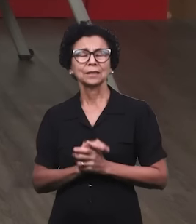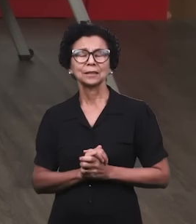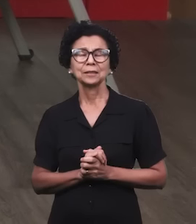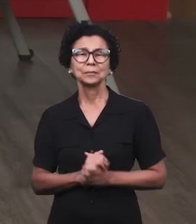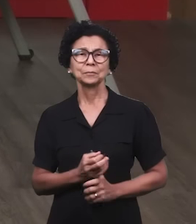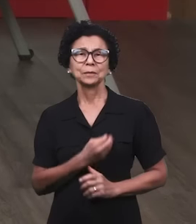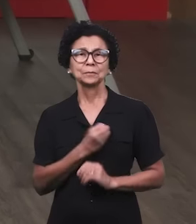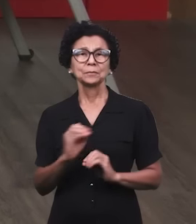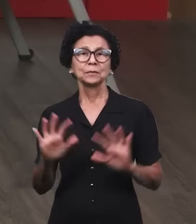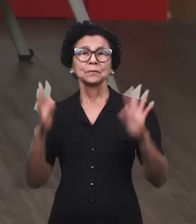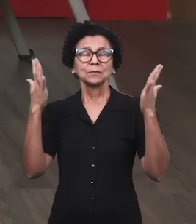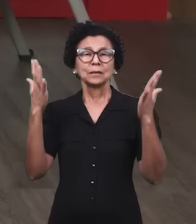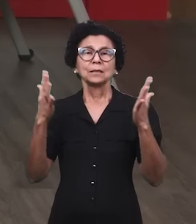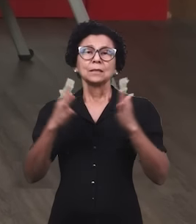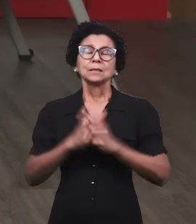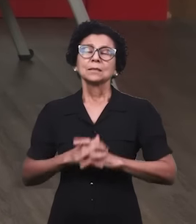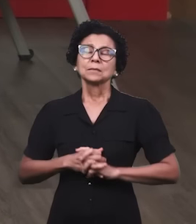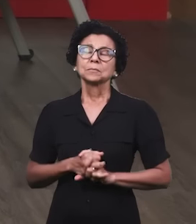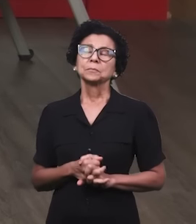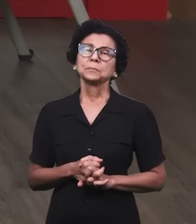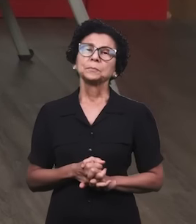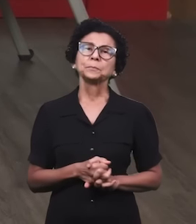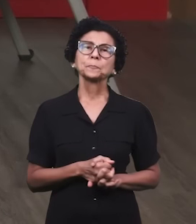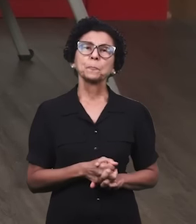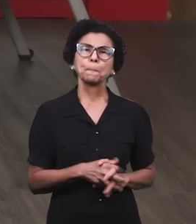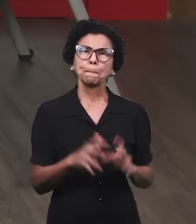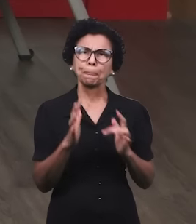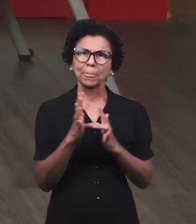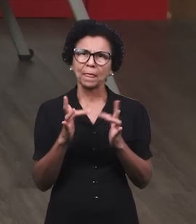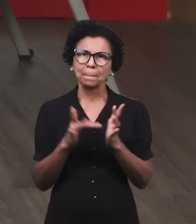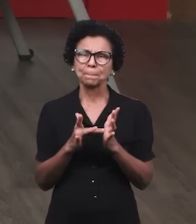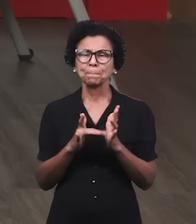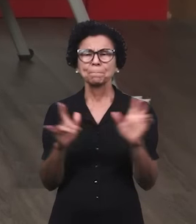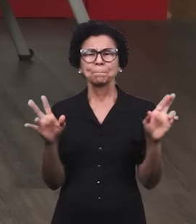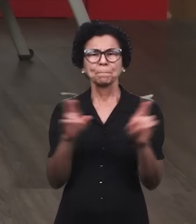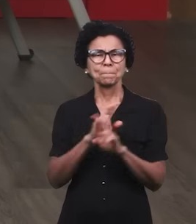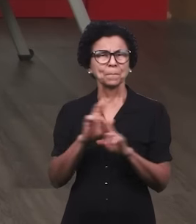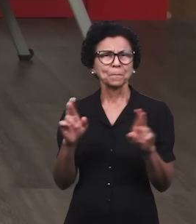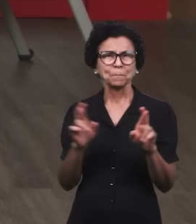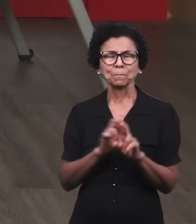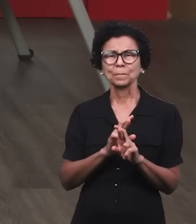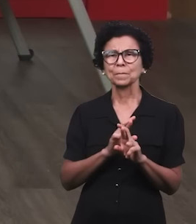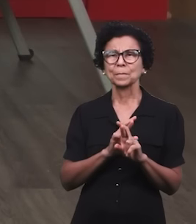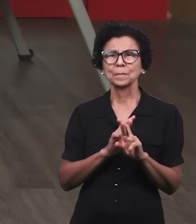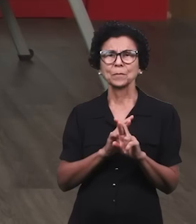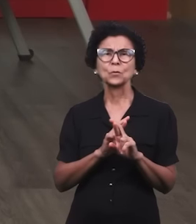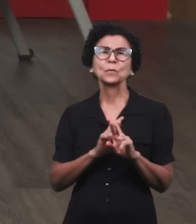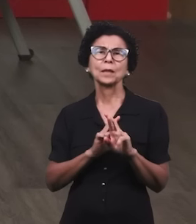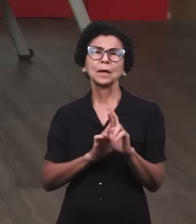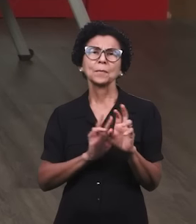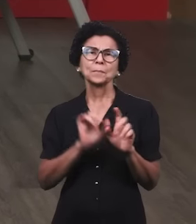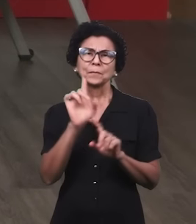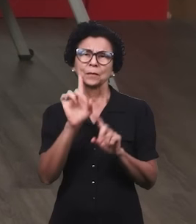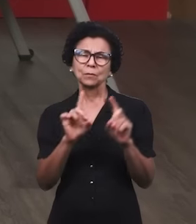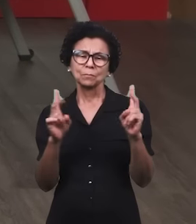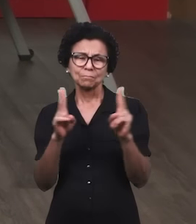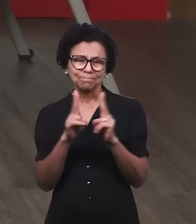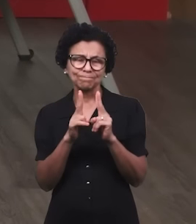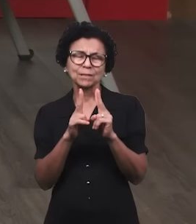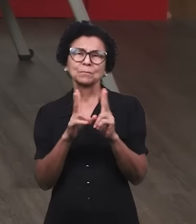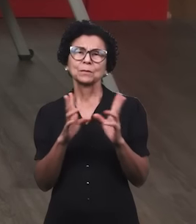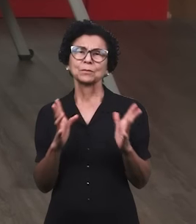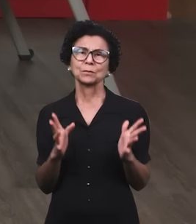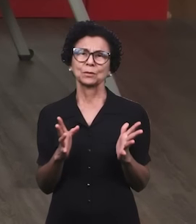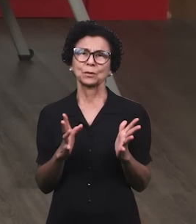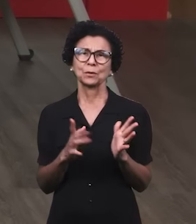dos evangelhos o Senhor Jesus convivendo proximamente das pessoas, mostrando